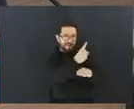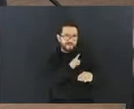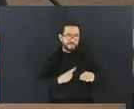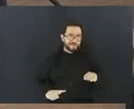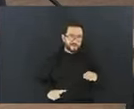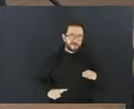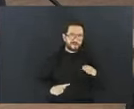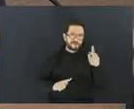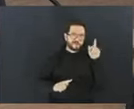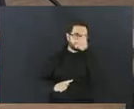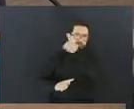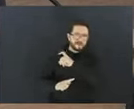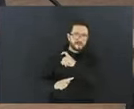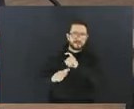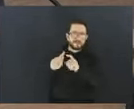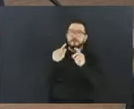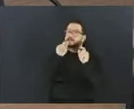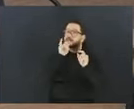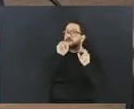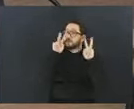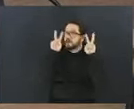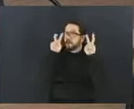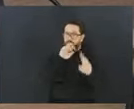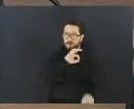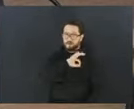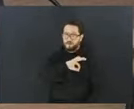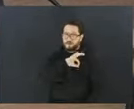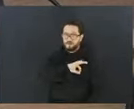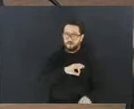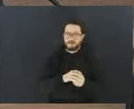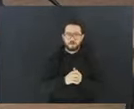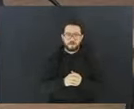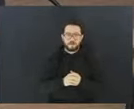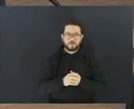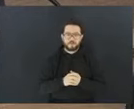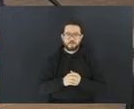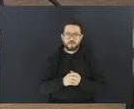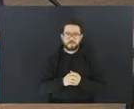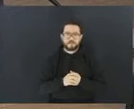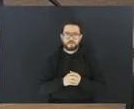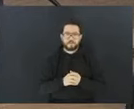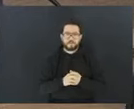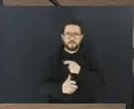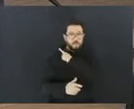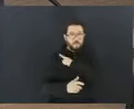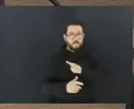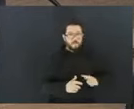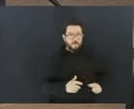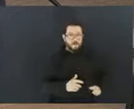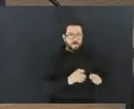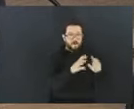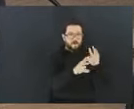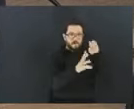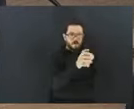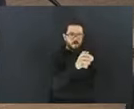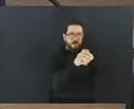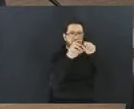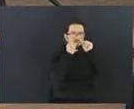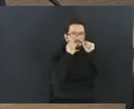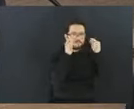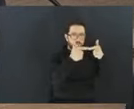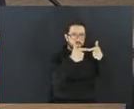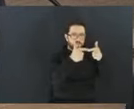nos últimos dias, através de uma ação do governo, aprovada pela Assembleia, a Polícia Militar do Paraná